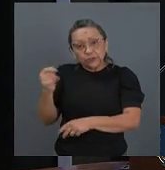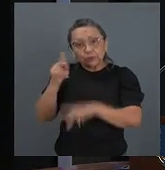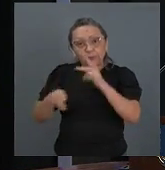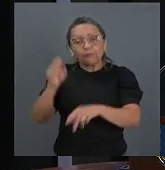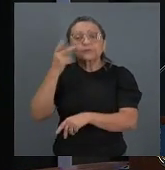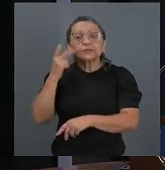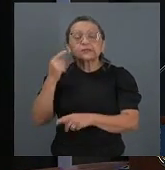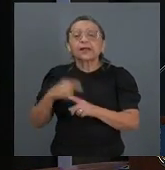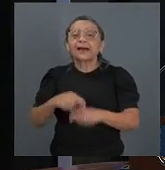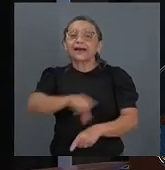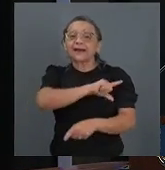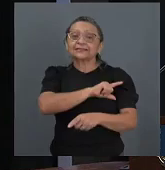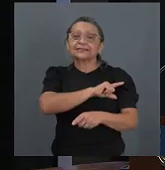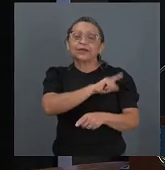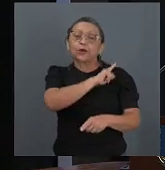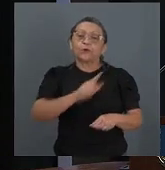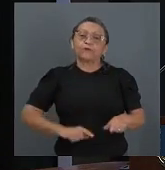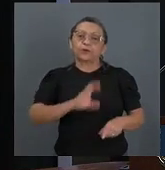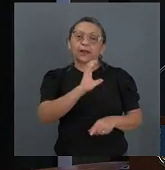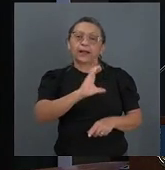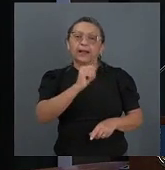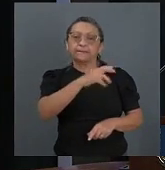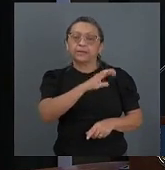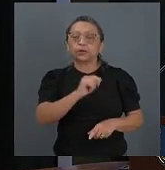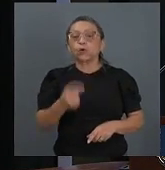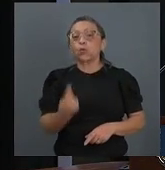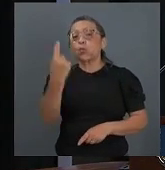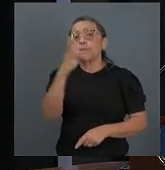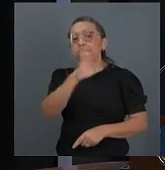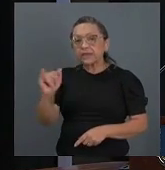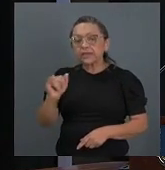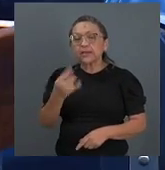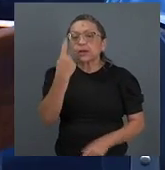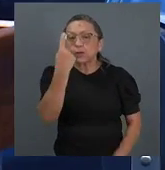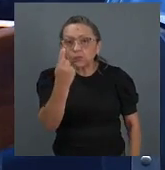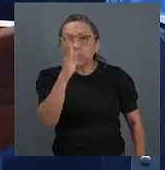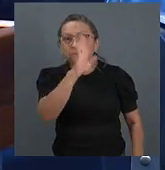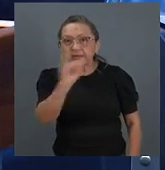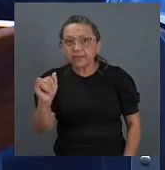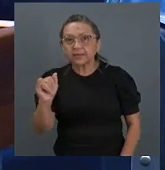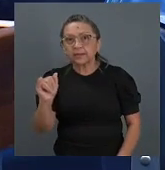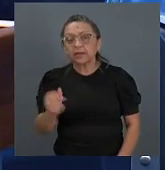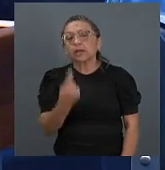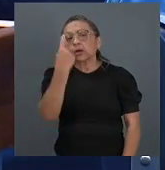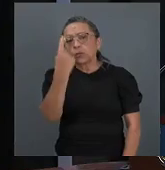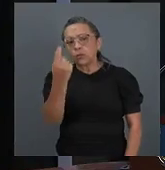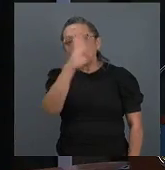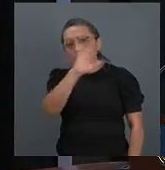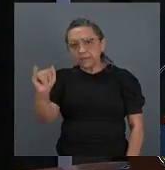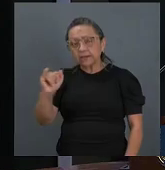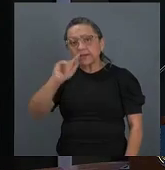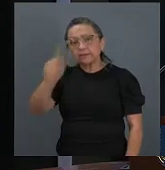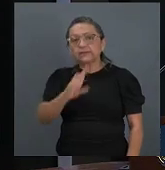no governo Camilo Santana, senadora Damares, foi 1 bi, B de bola e de índio, 1 bilhão e